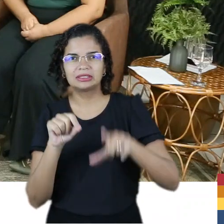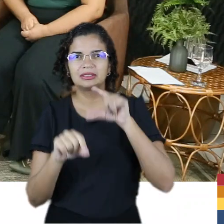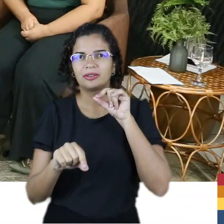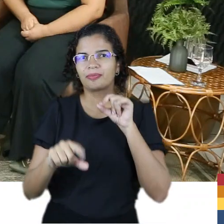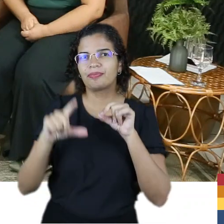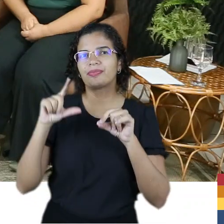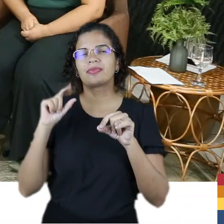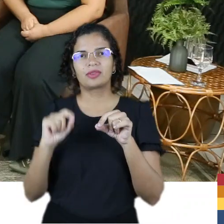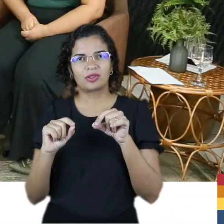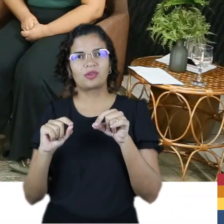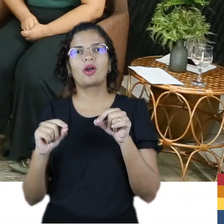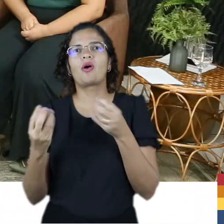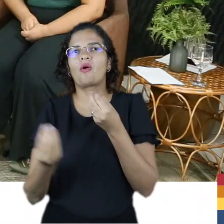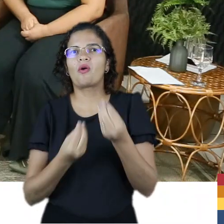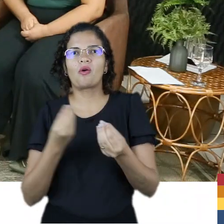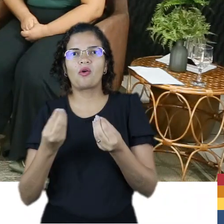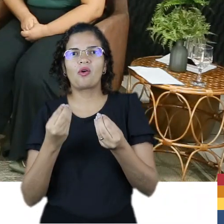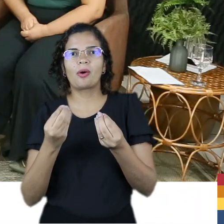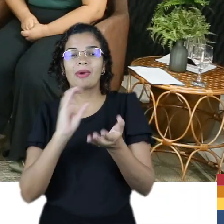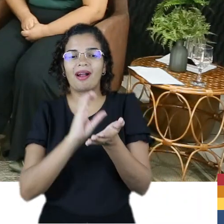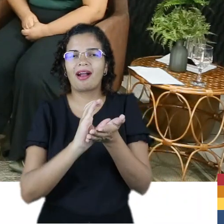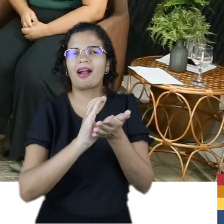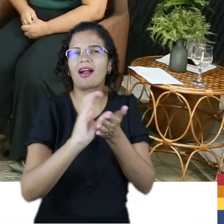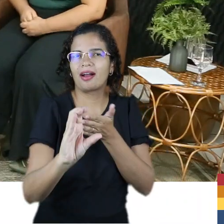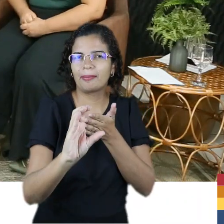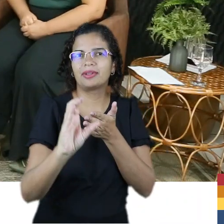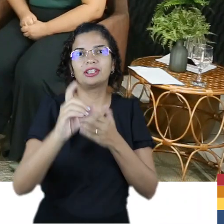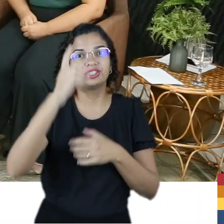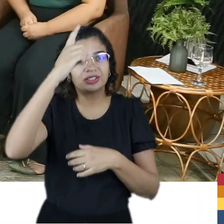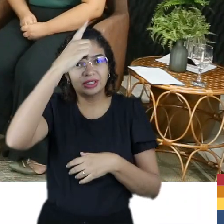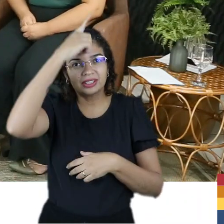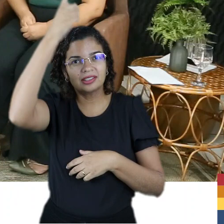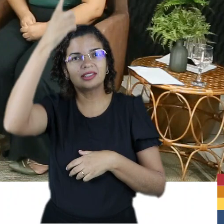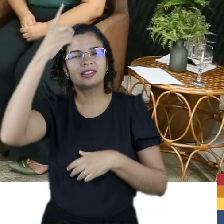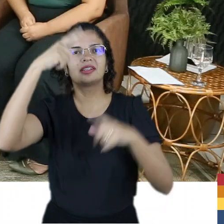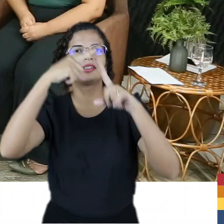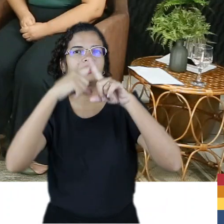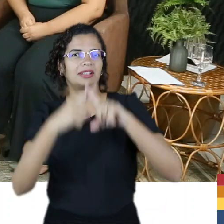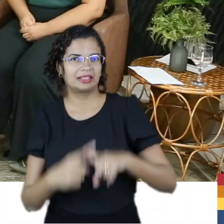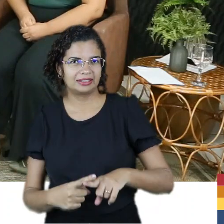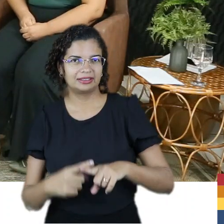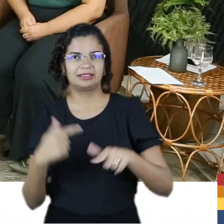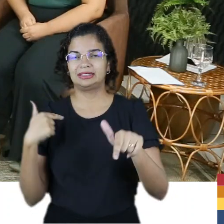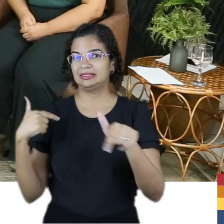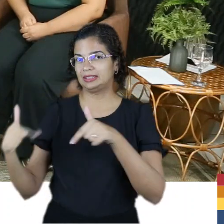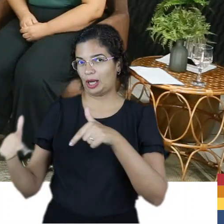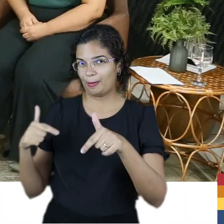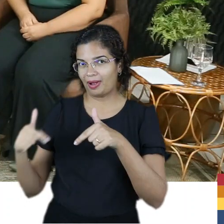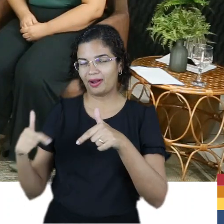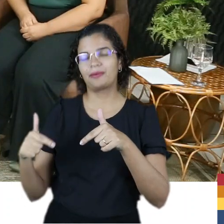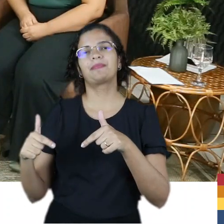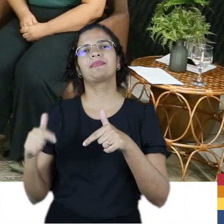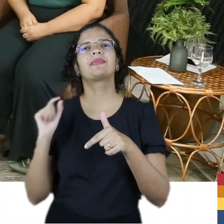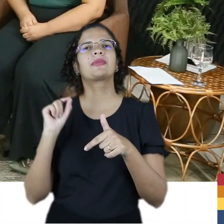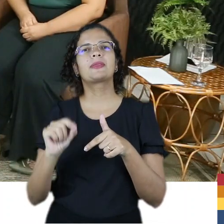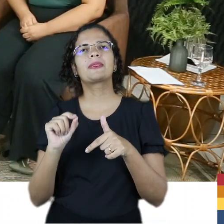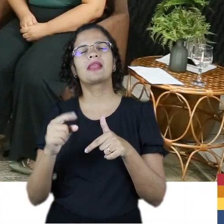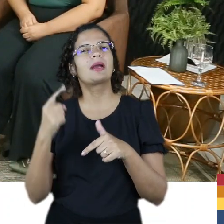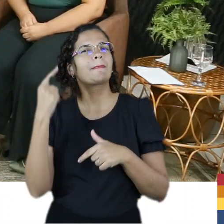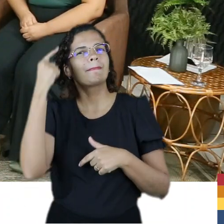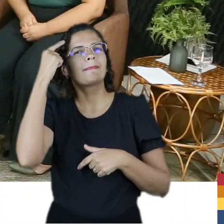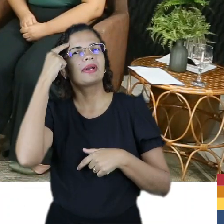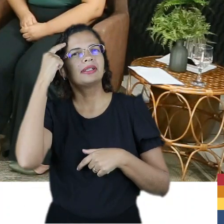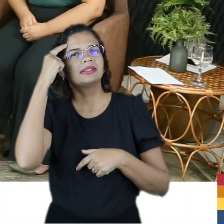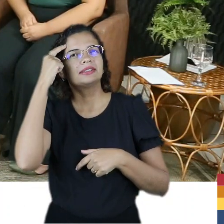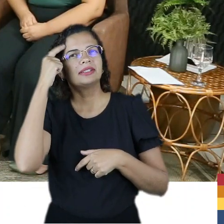é impossível mudar a educação porque a base histórica que nós estamos ela é desigual ela é injusta bom aí nós